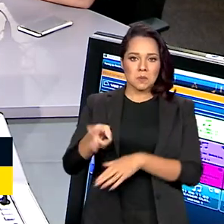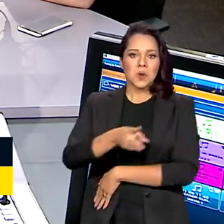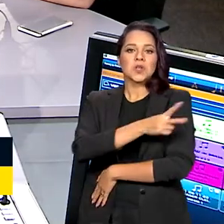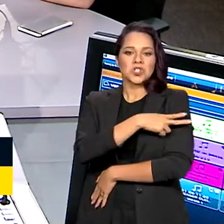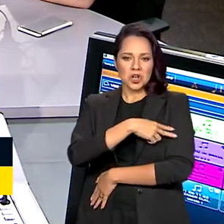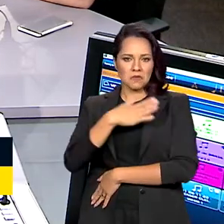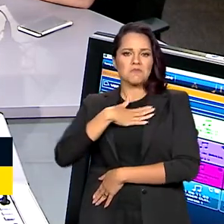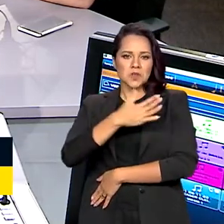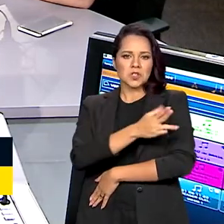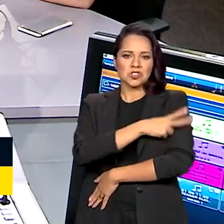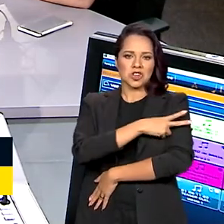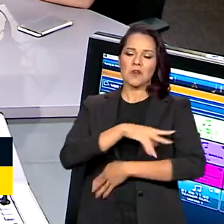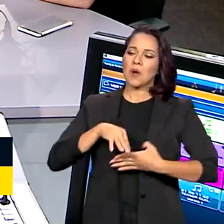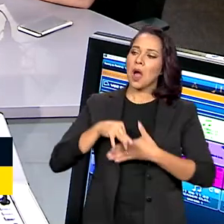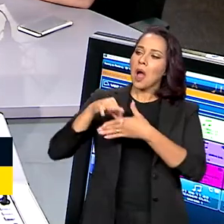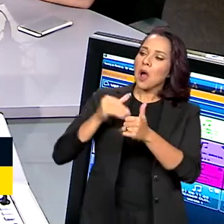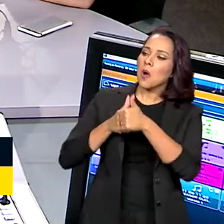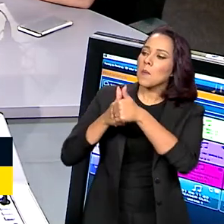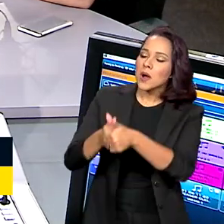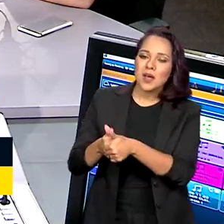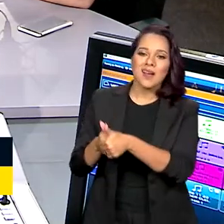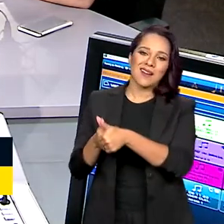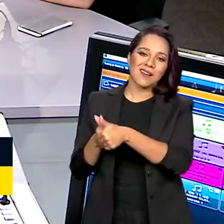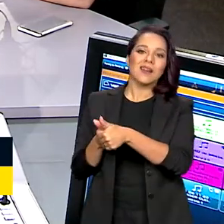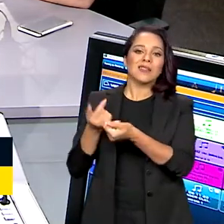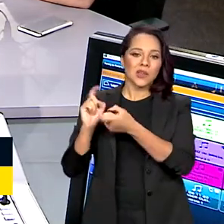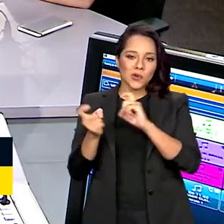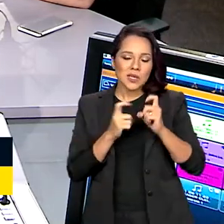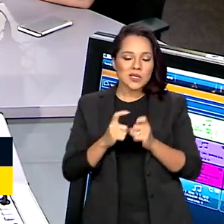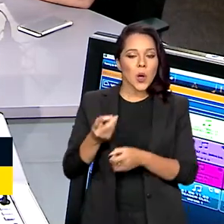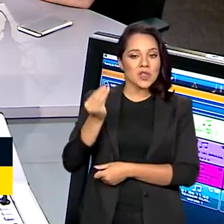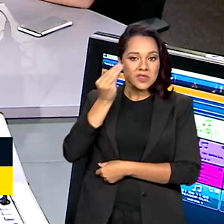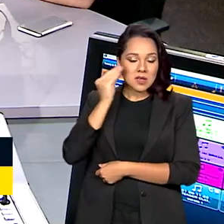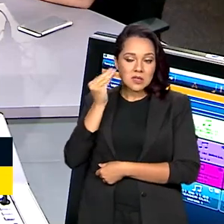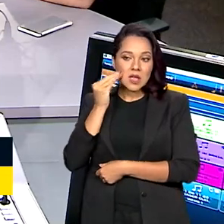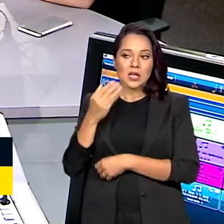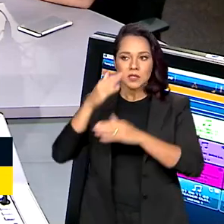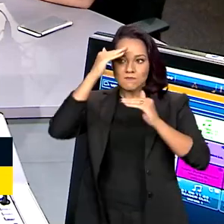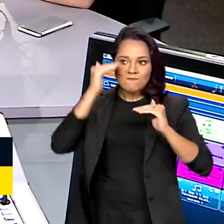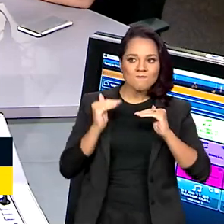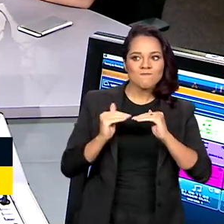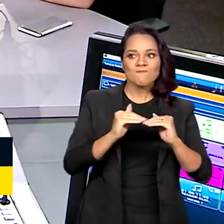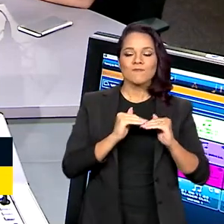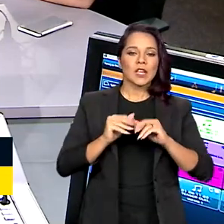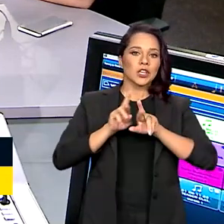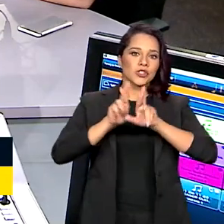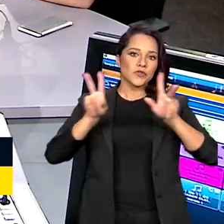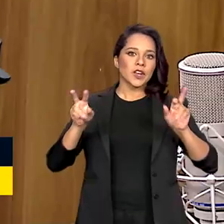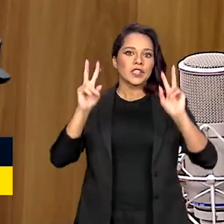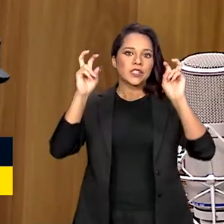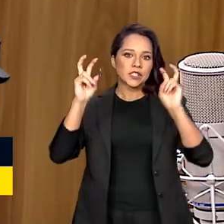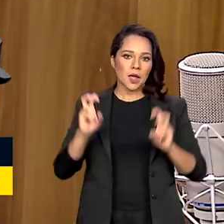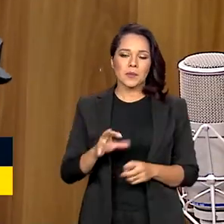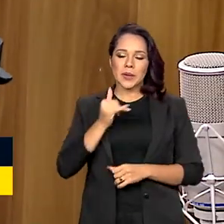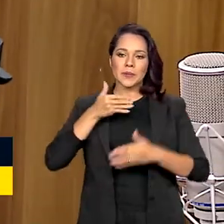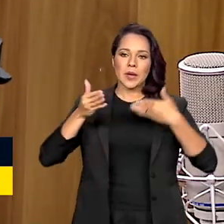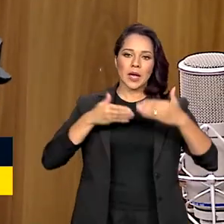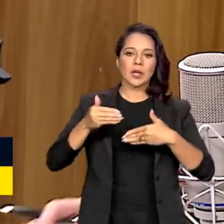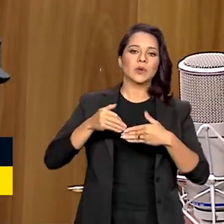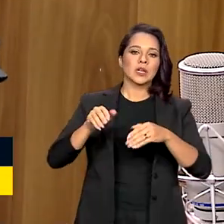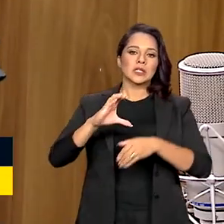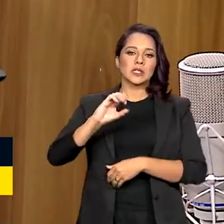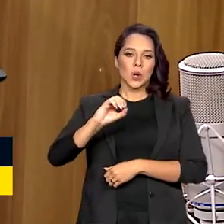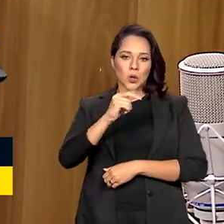delegação para acompanhar as negociações finais e tentar chegar a um consenso em vários temas, como mercado de